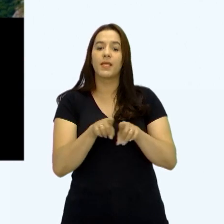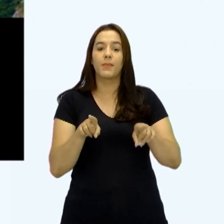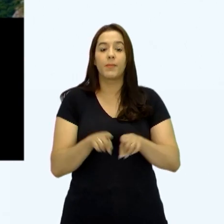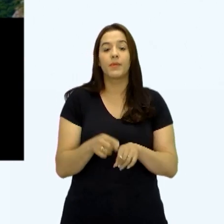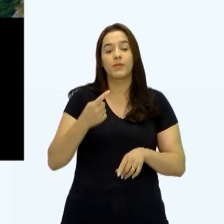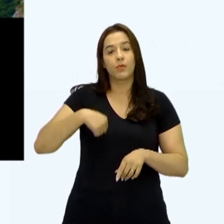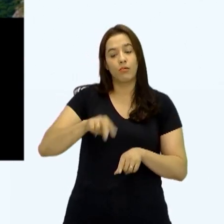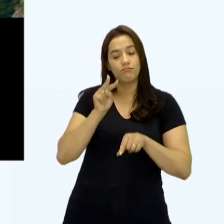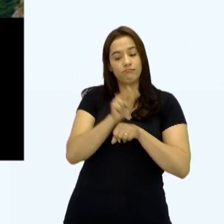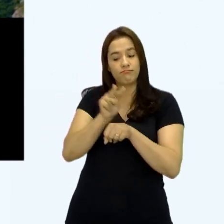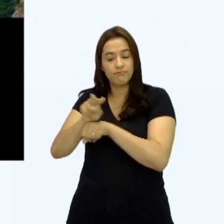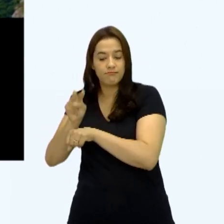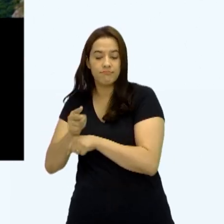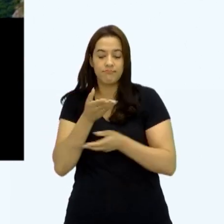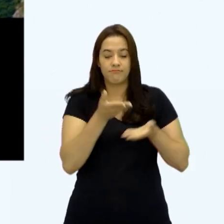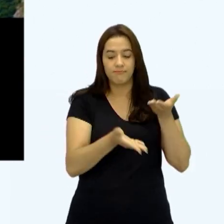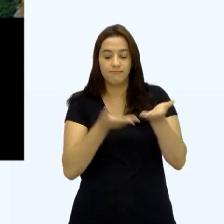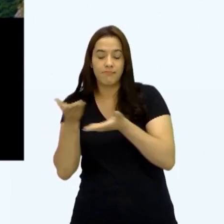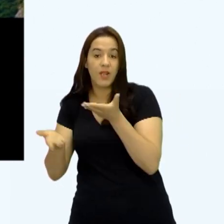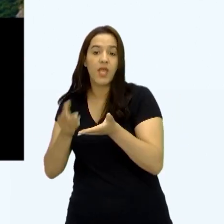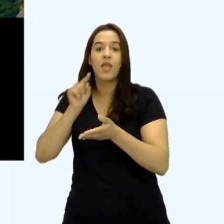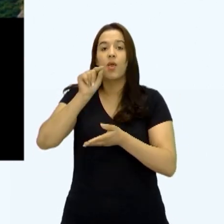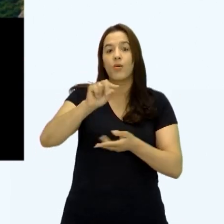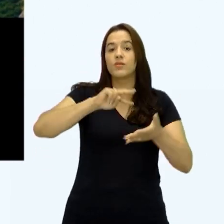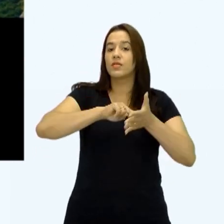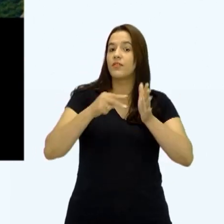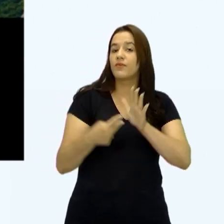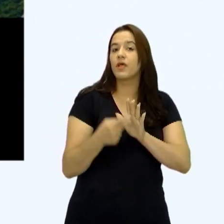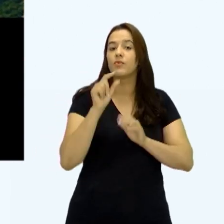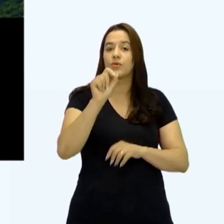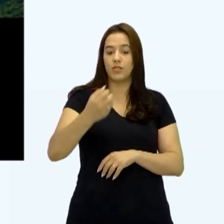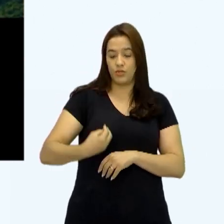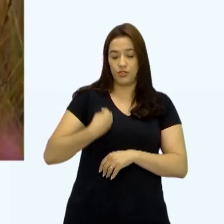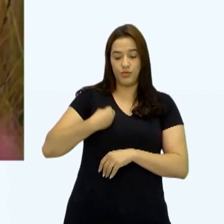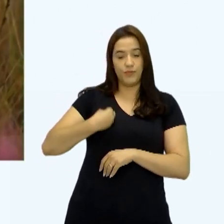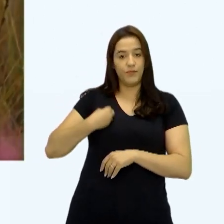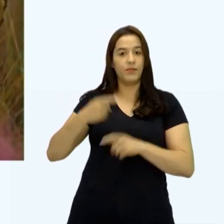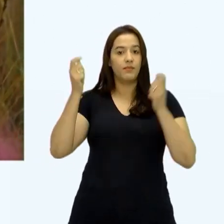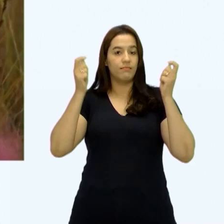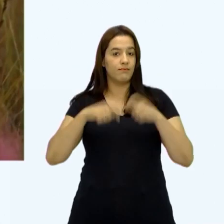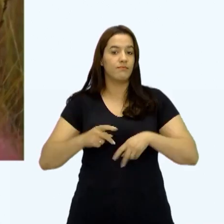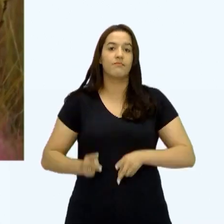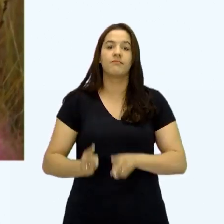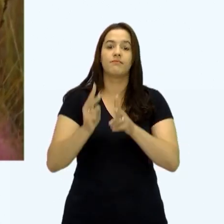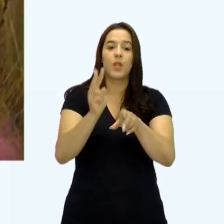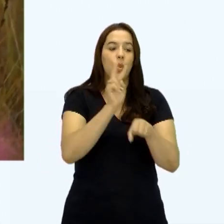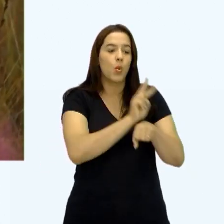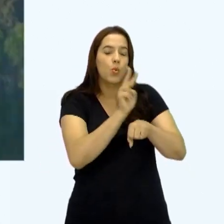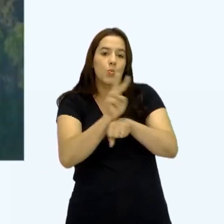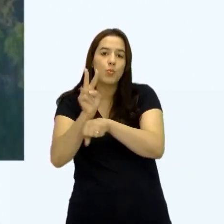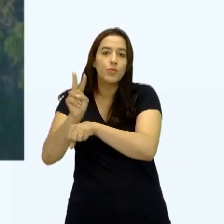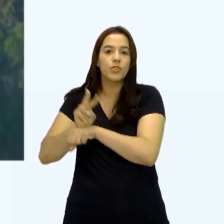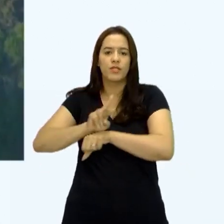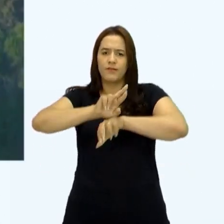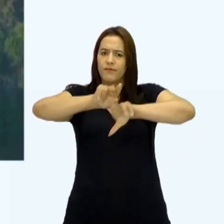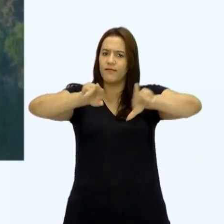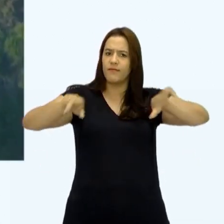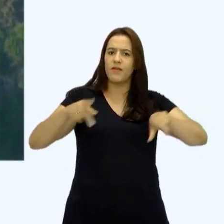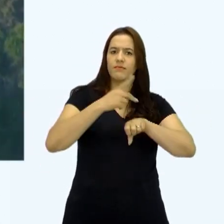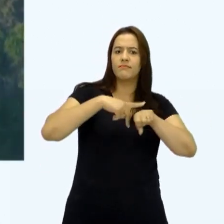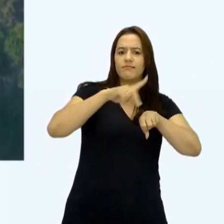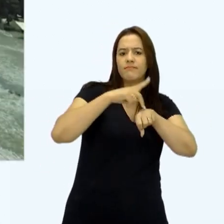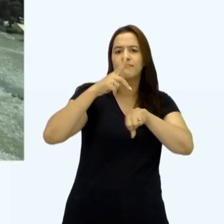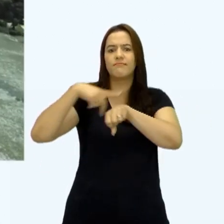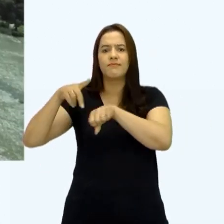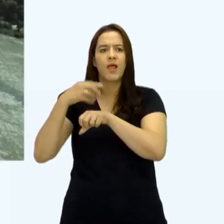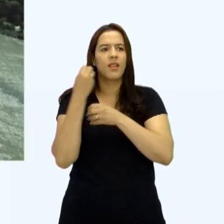de conservação significam sobrevivência também para os centros urbanos. As áreas protegidas nos diferentes países oferecem